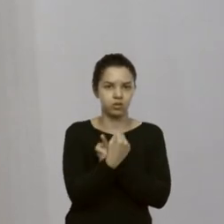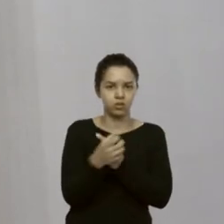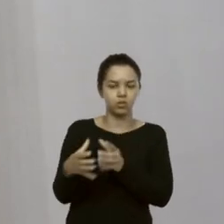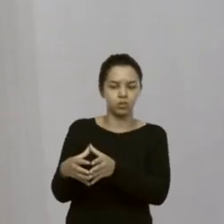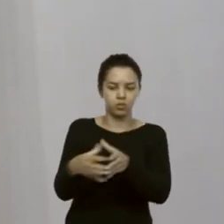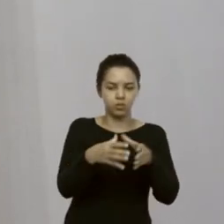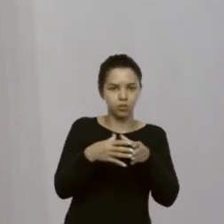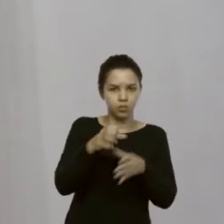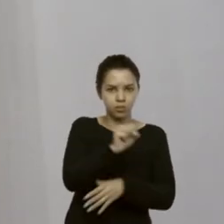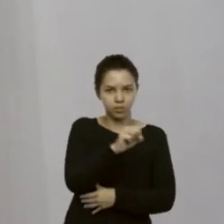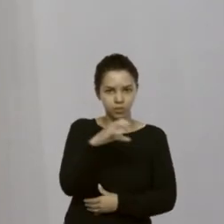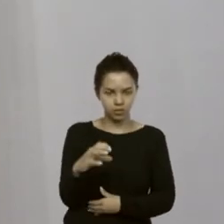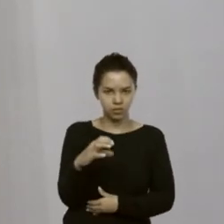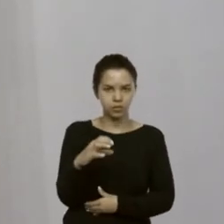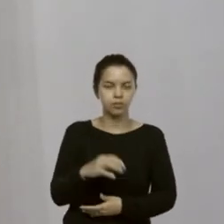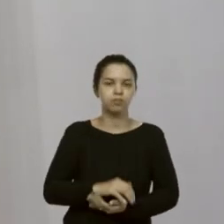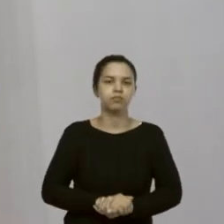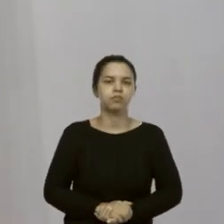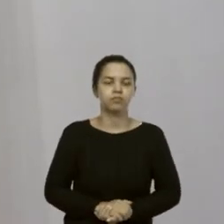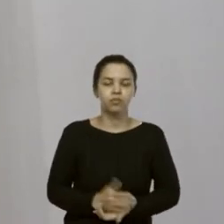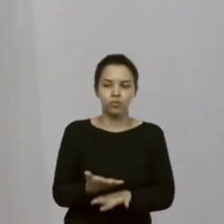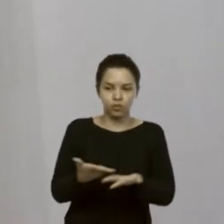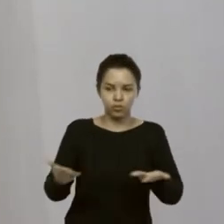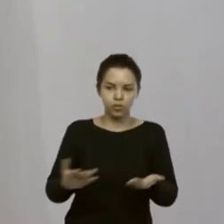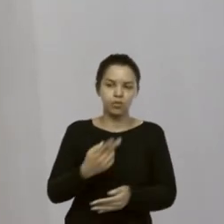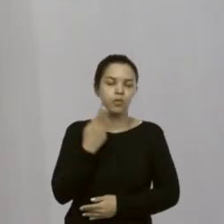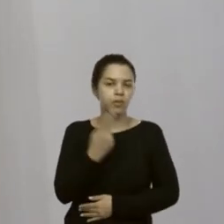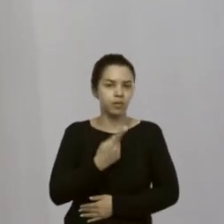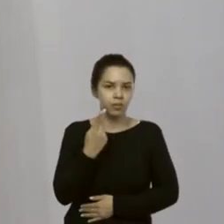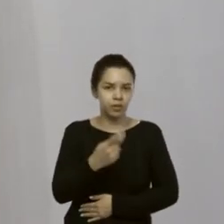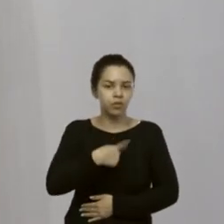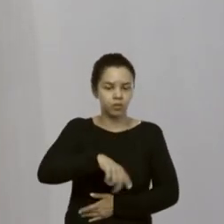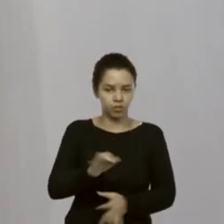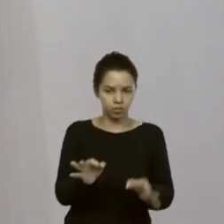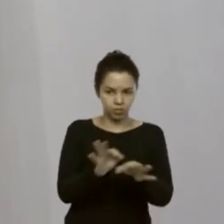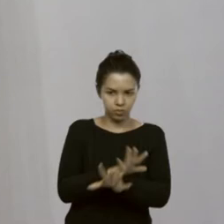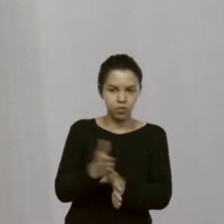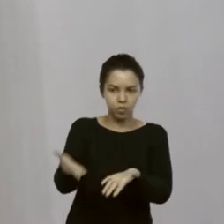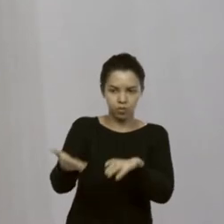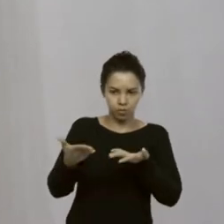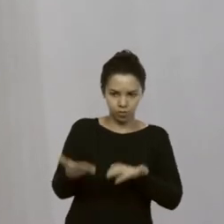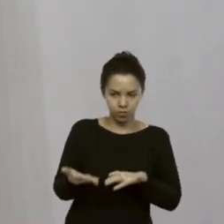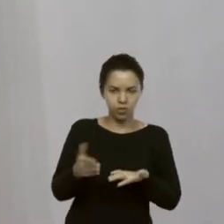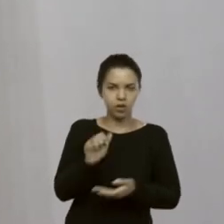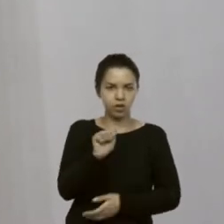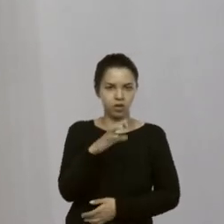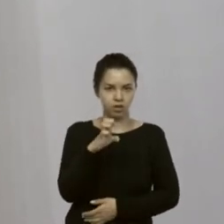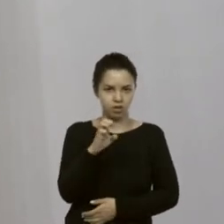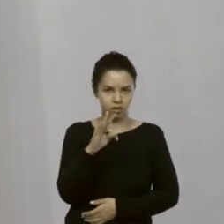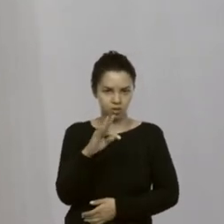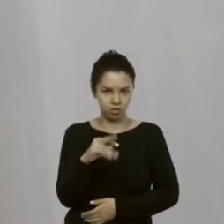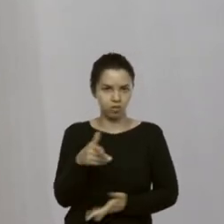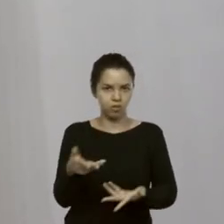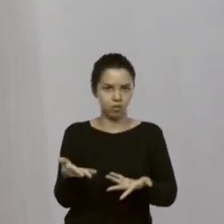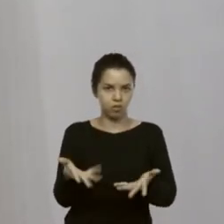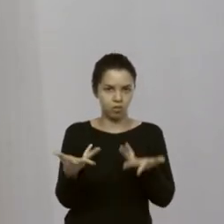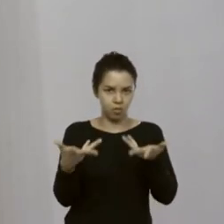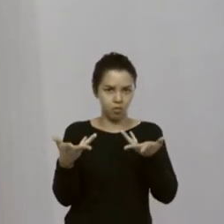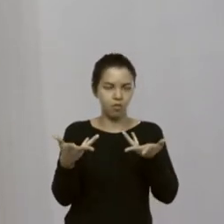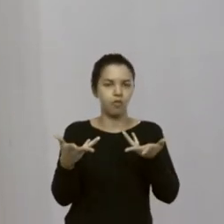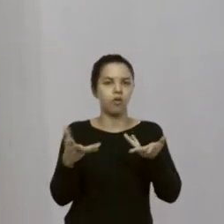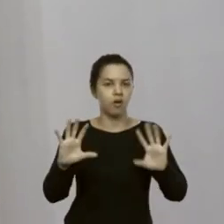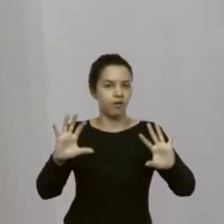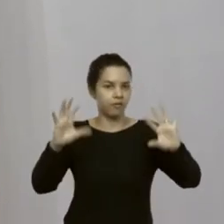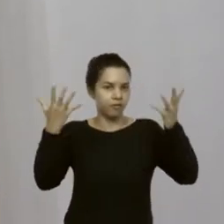catarinenses. Senhoras e senhores parlamentares, queremos encerrar com um convite. A Caerte promove de 22 a 24 de maio,